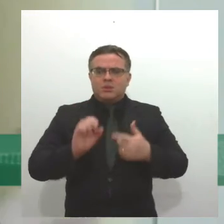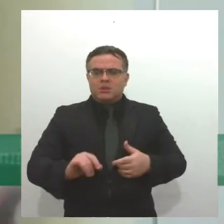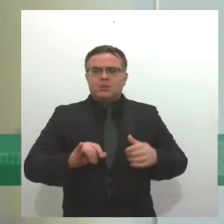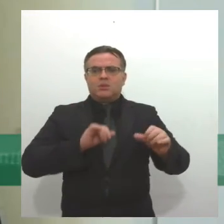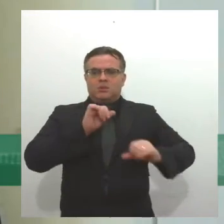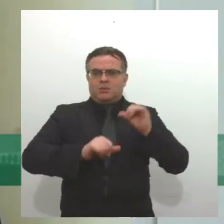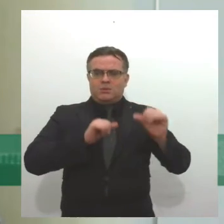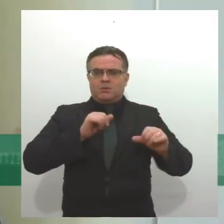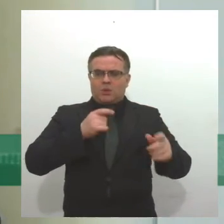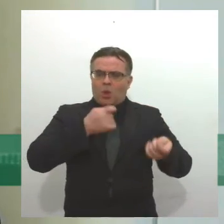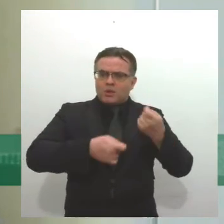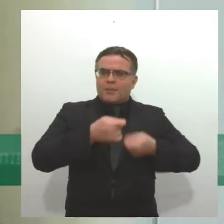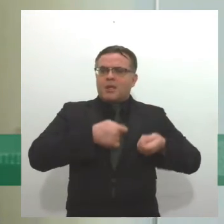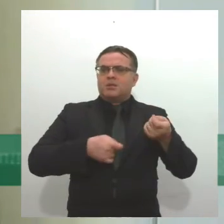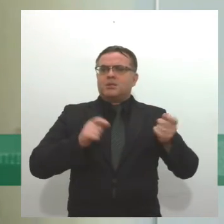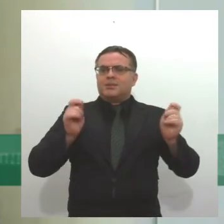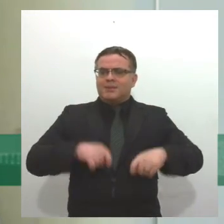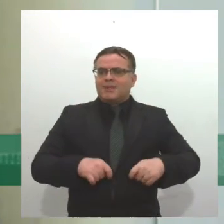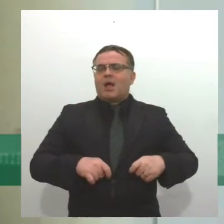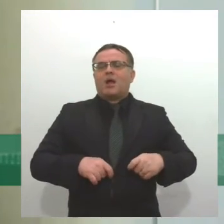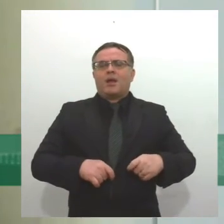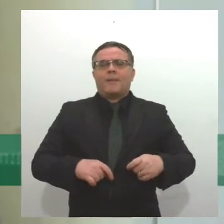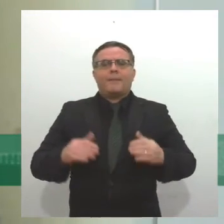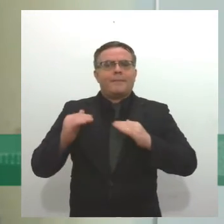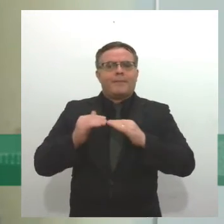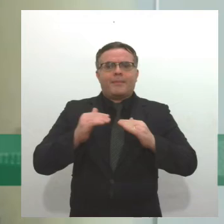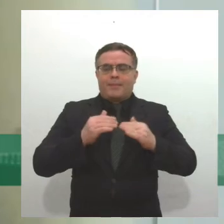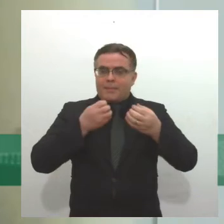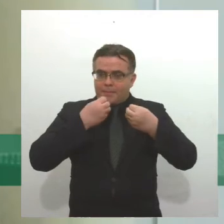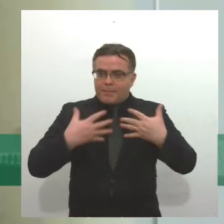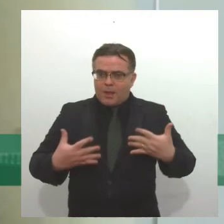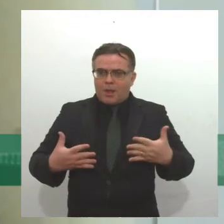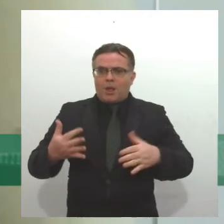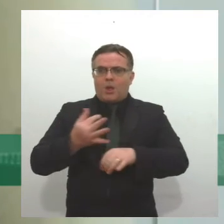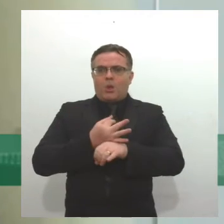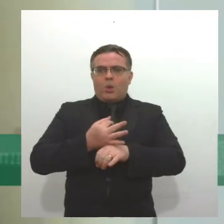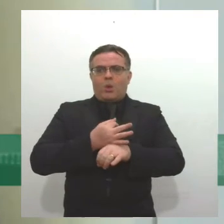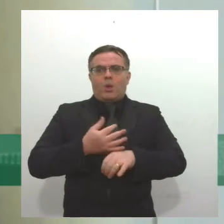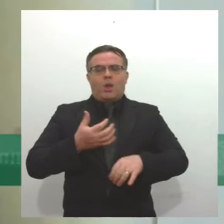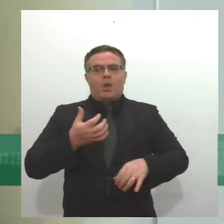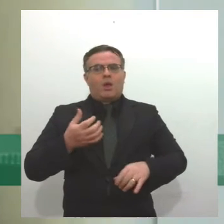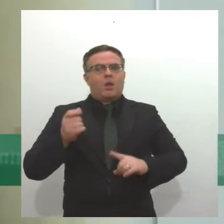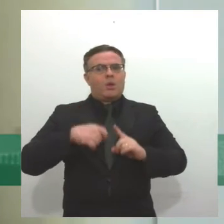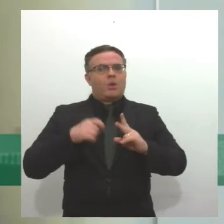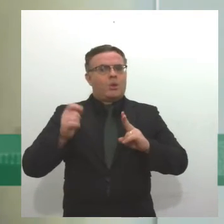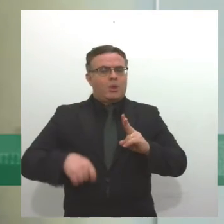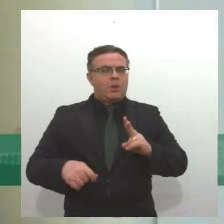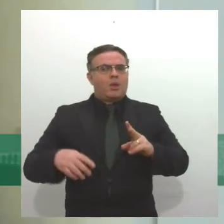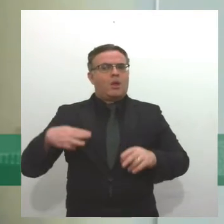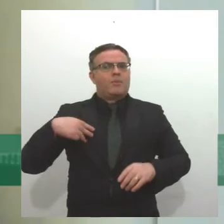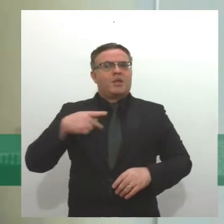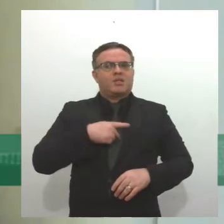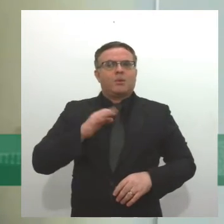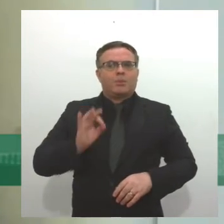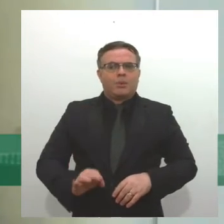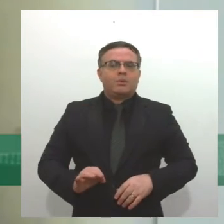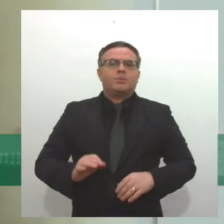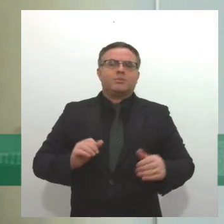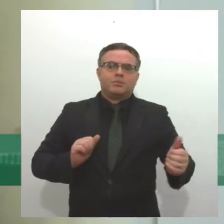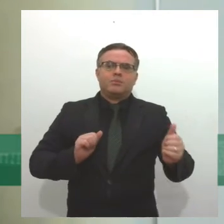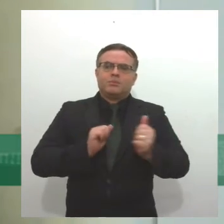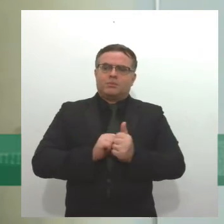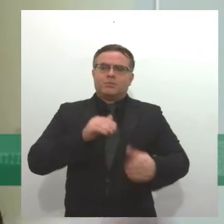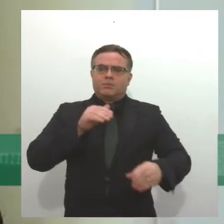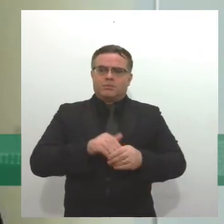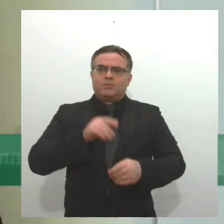um substitutivo à altura, inclusive acabar com as férias de 60 dias do Judiciário e do Ministério Público, estaremos lá ao lado votando